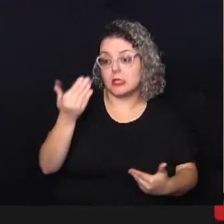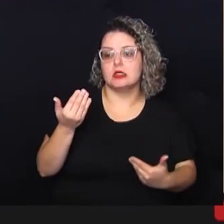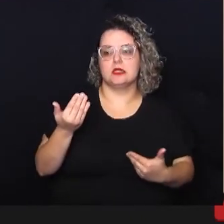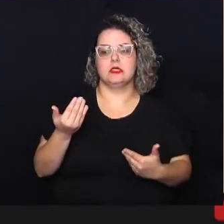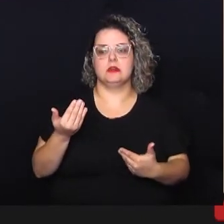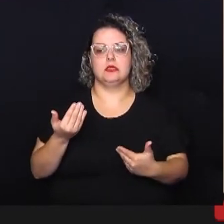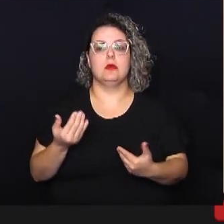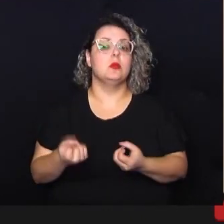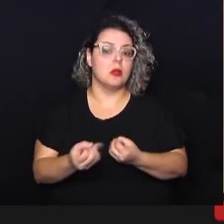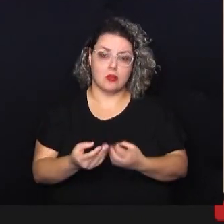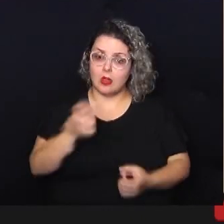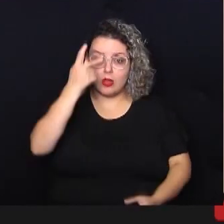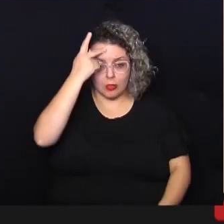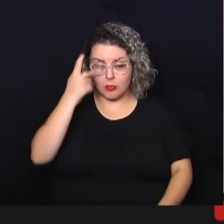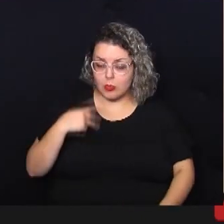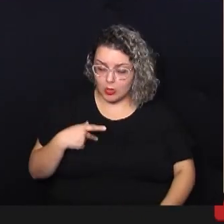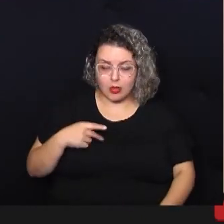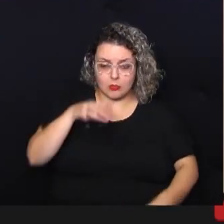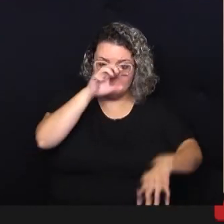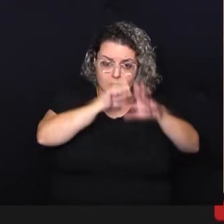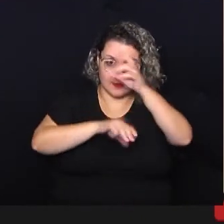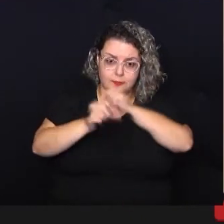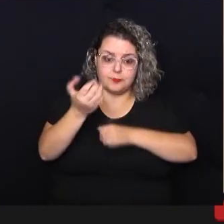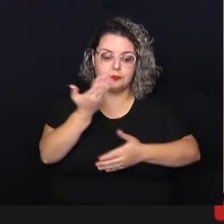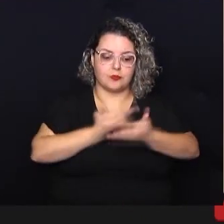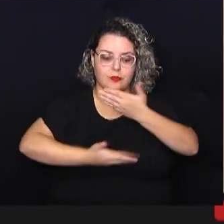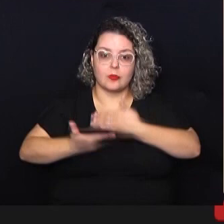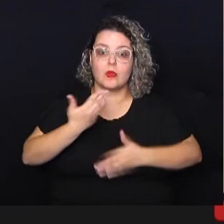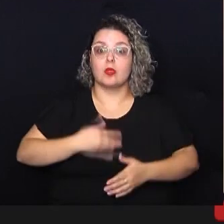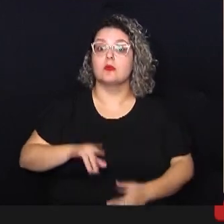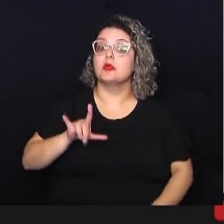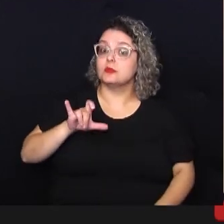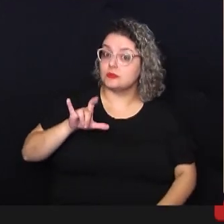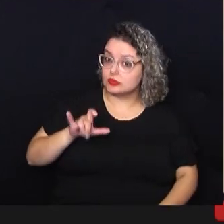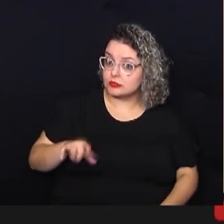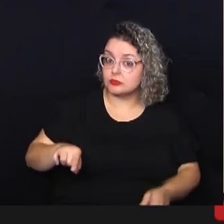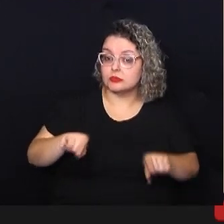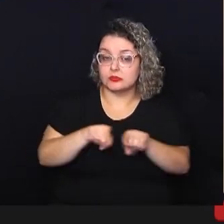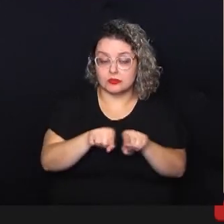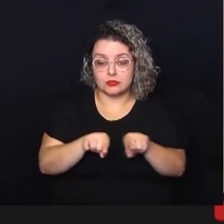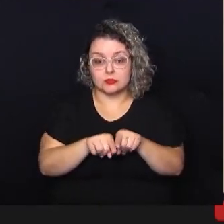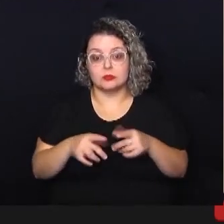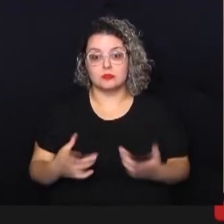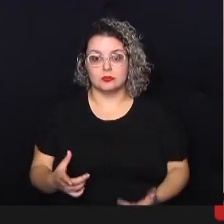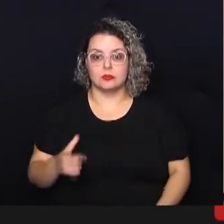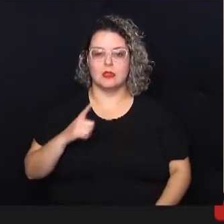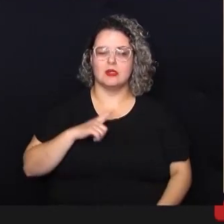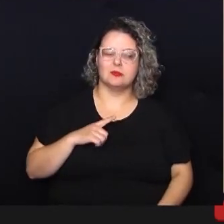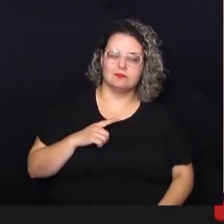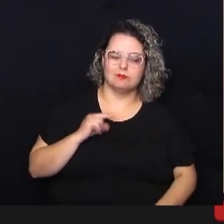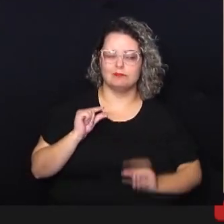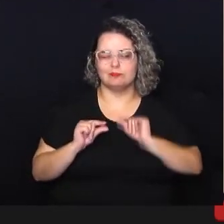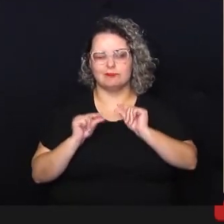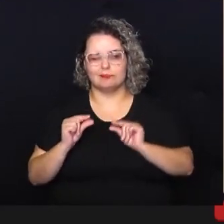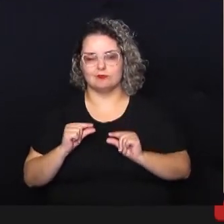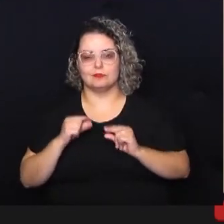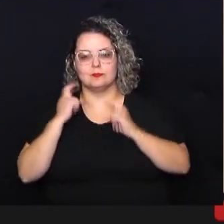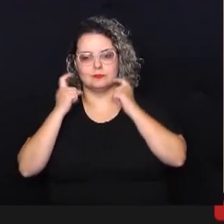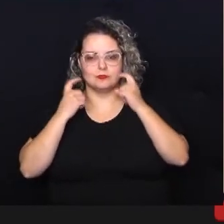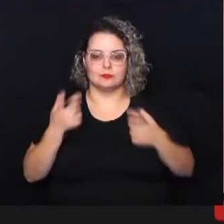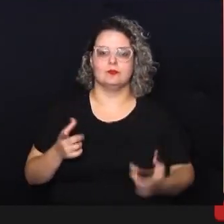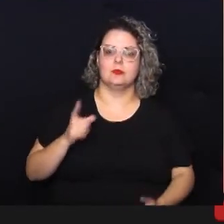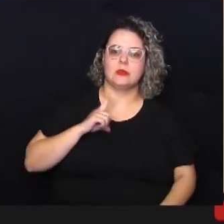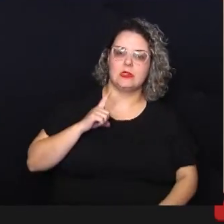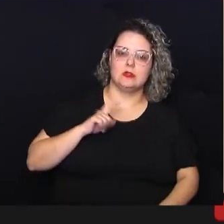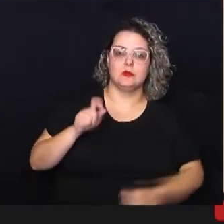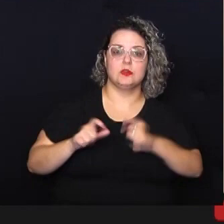que eles mesmos estão aprendendo. Eu compartilho bastante coisa no Instagram também, que eu tinha um pouco de receio no começo também, porque eu sei que as pessoas têm um pouquinho